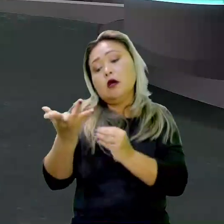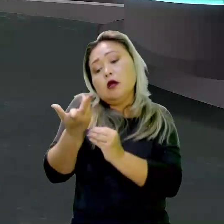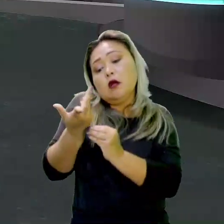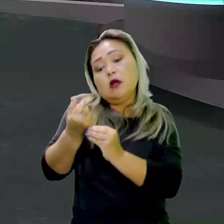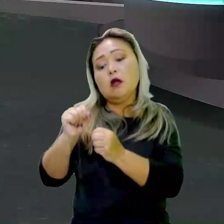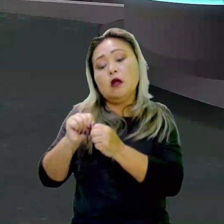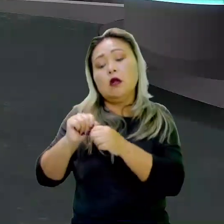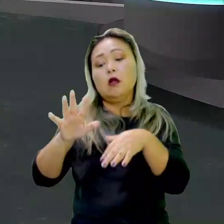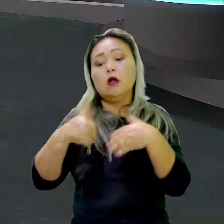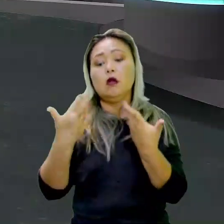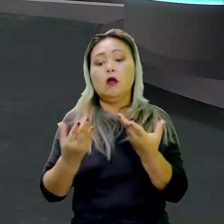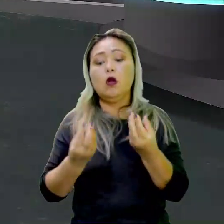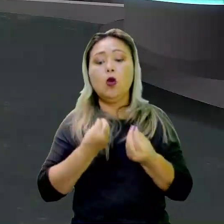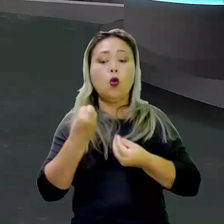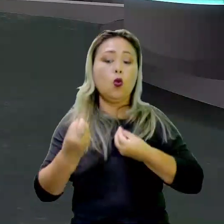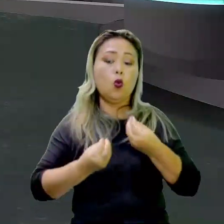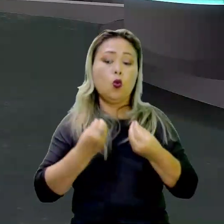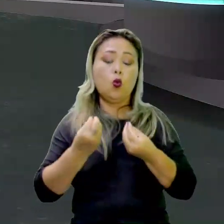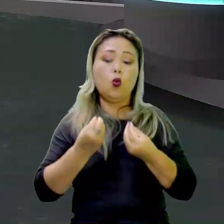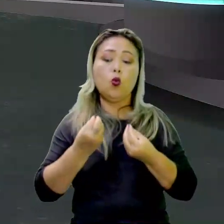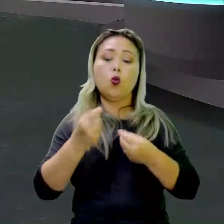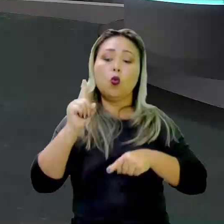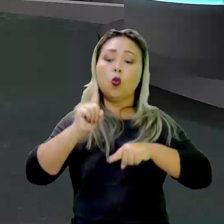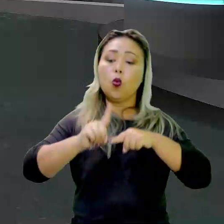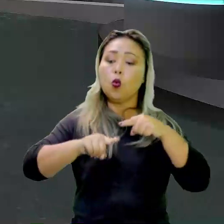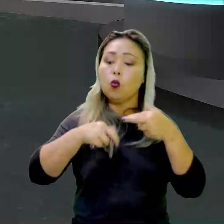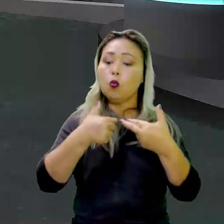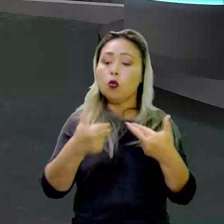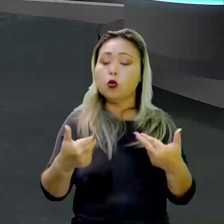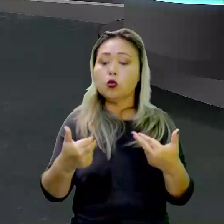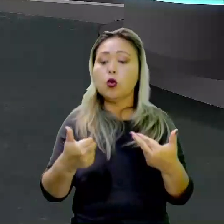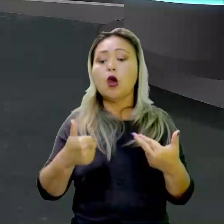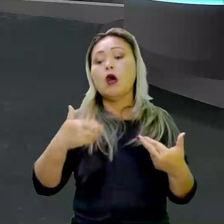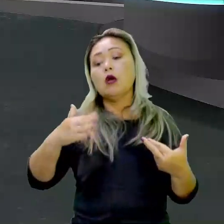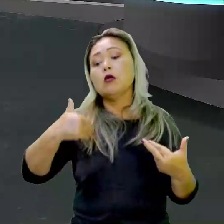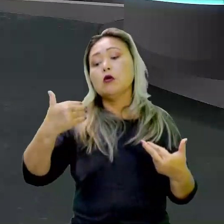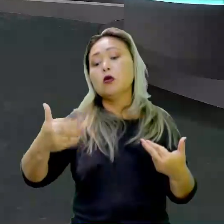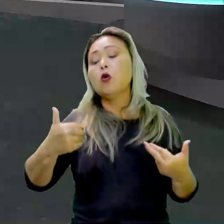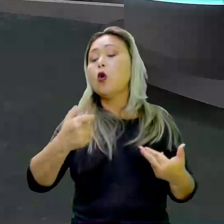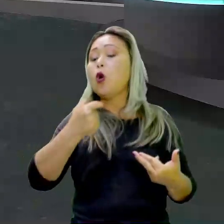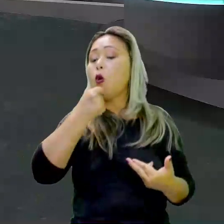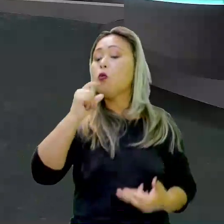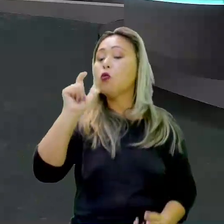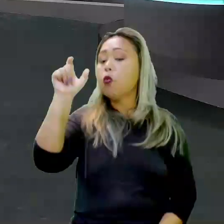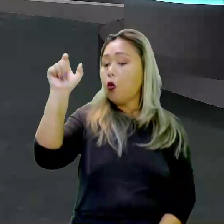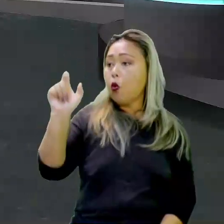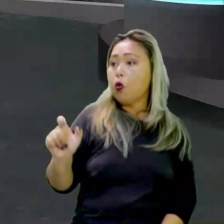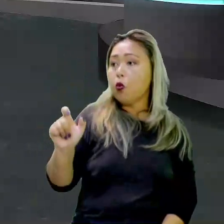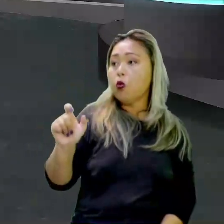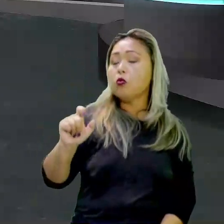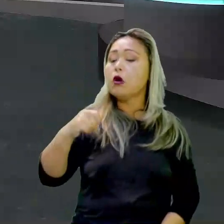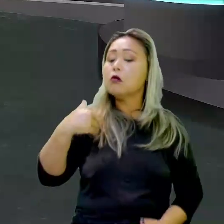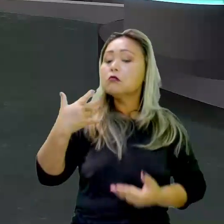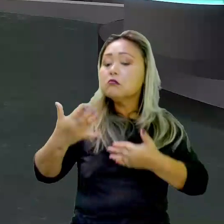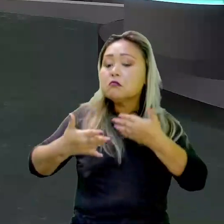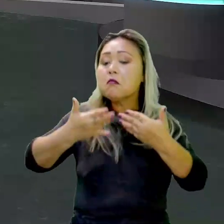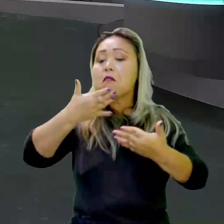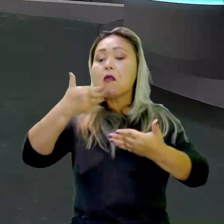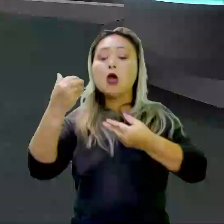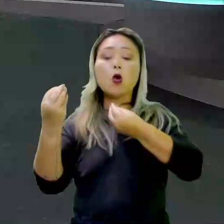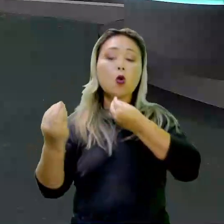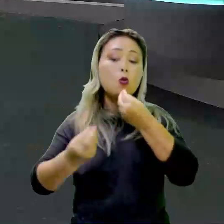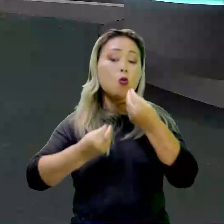arte, né? Ter aí a arte como um produto. Cada vez mais o homem foi aperfeiçoando a